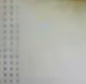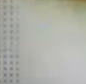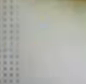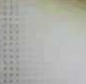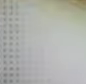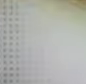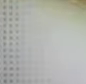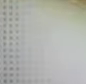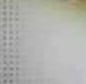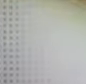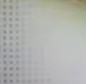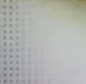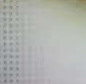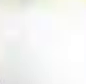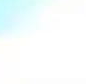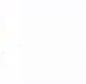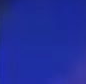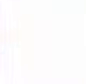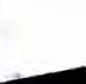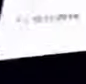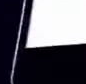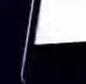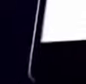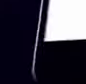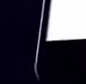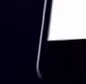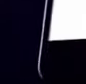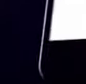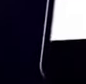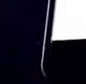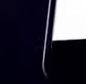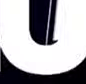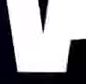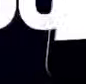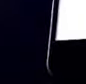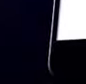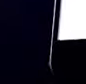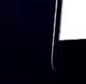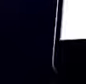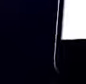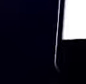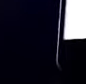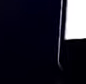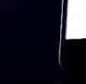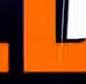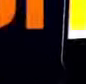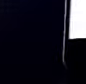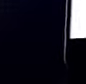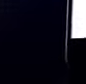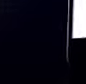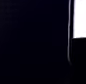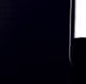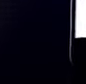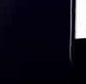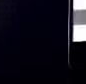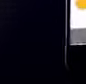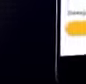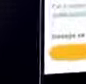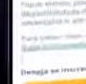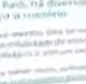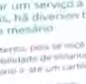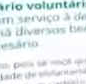nada consta criminal eleitoral. Você pode consultar o local de votação e os débitos